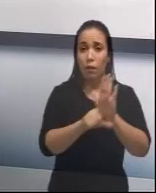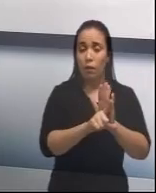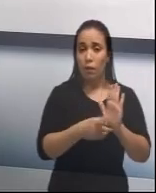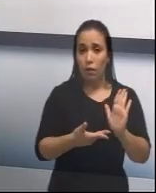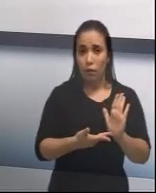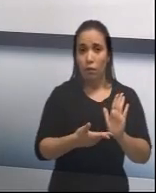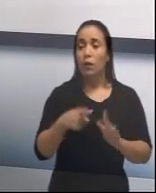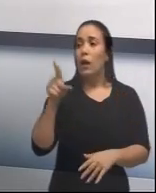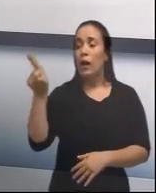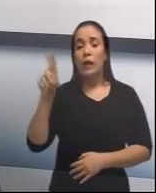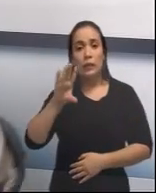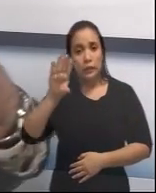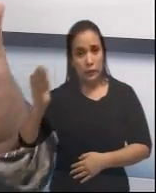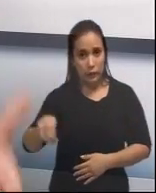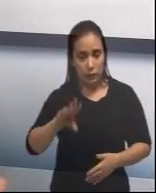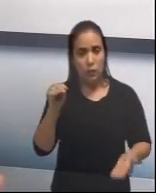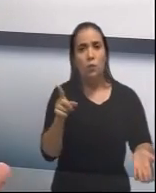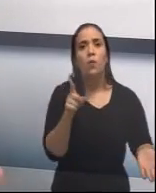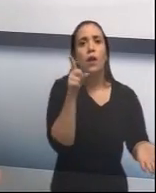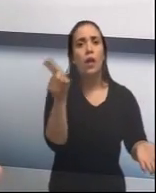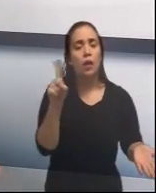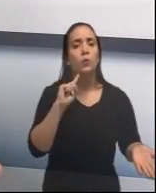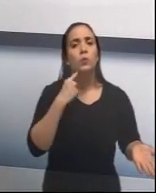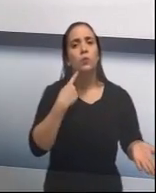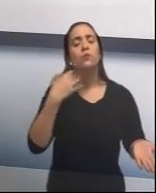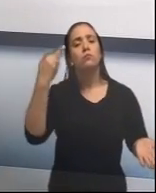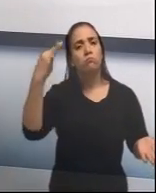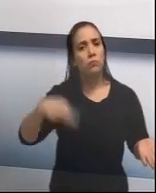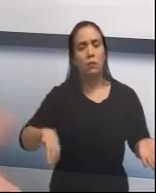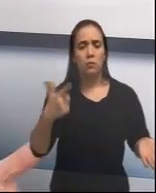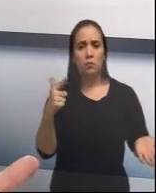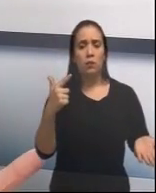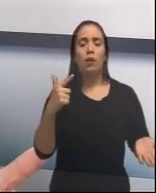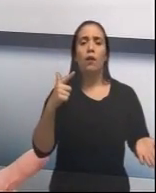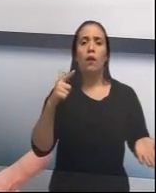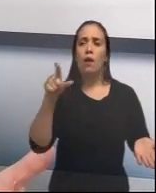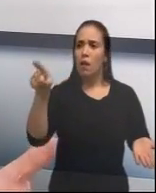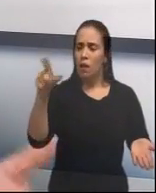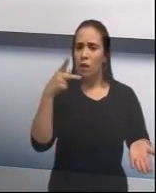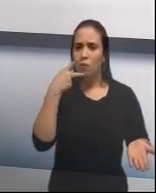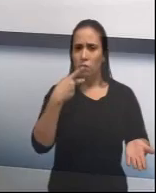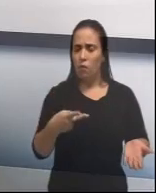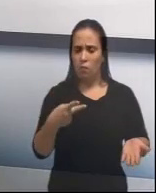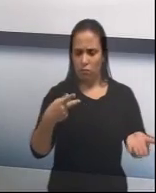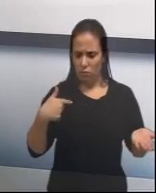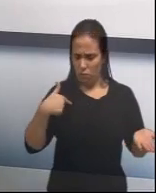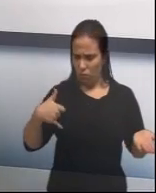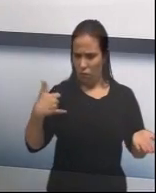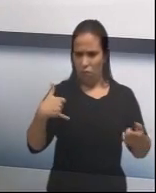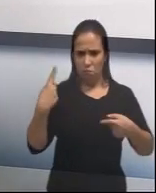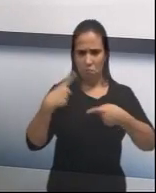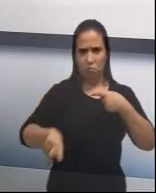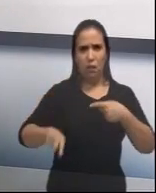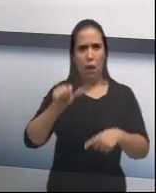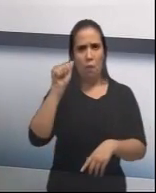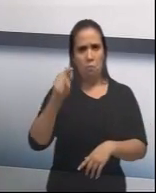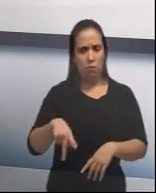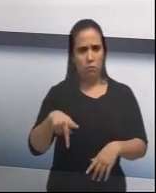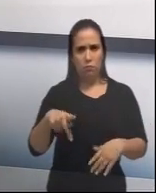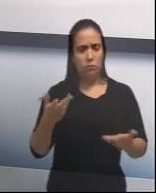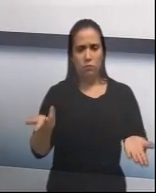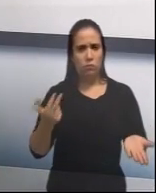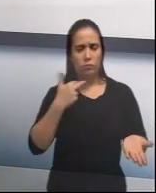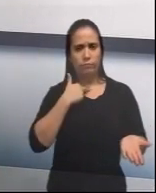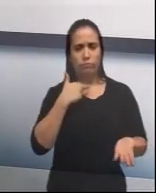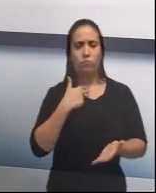o Ciro, mesmo sendo legal, achou que não era moral um homem da idade dele receber uma aposentadoria por ter sido